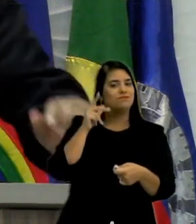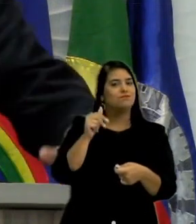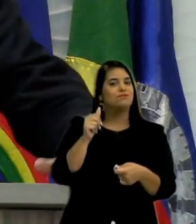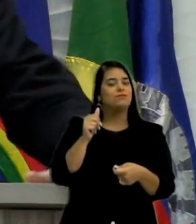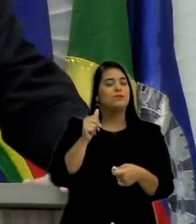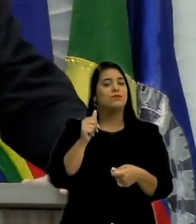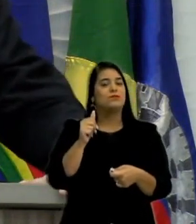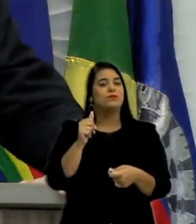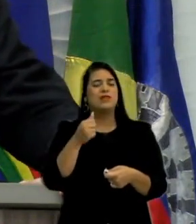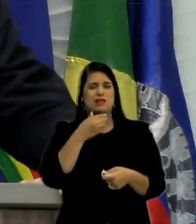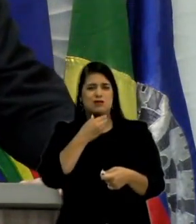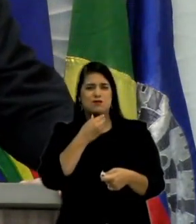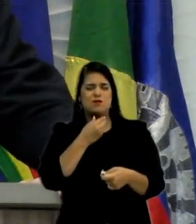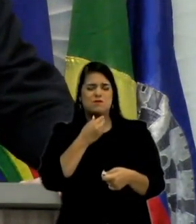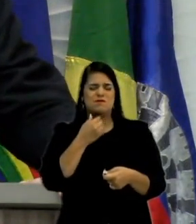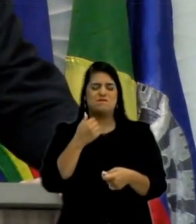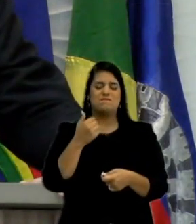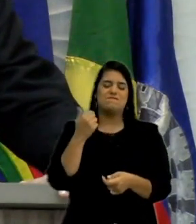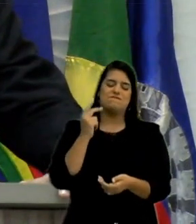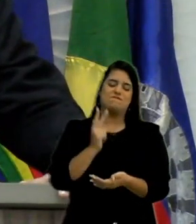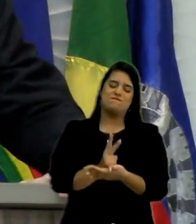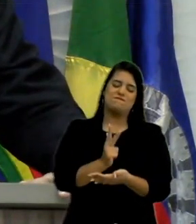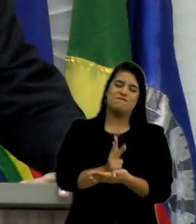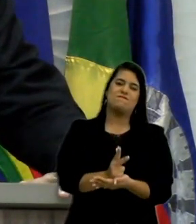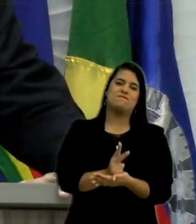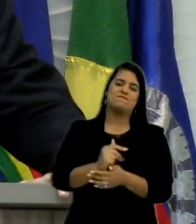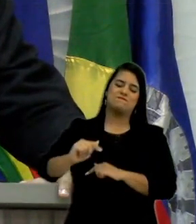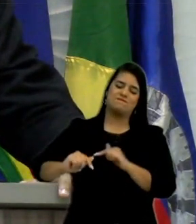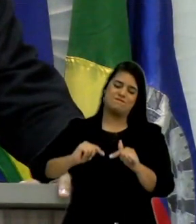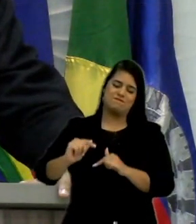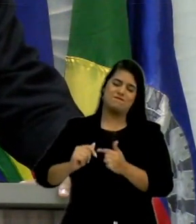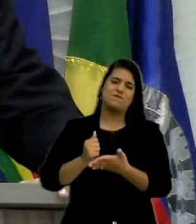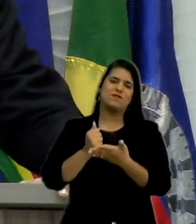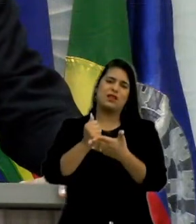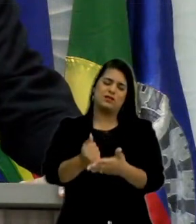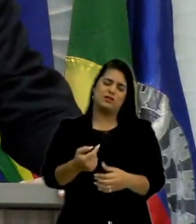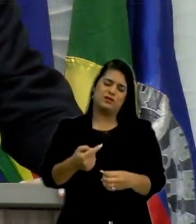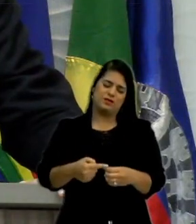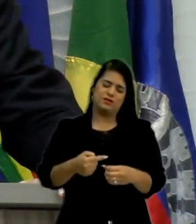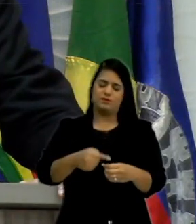ele sempre trabalhou e sempre ajudou São Bento do Una.